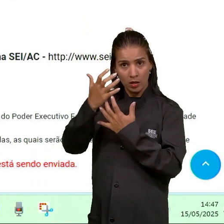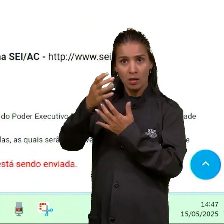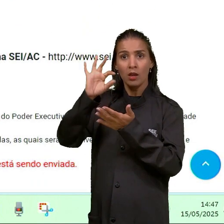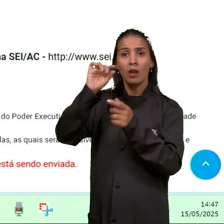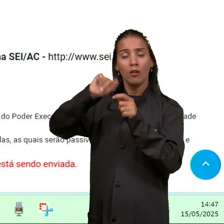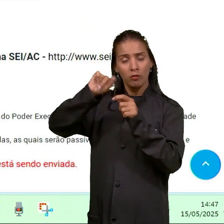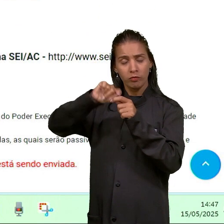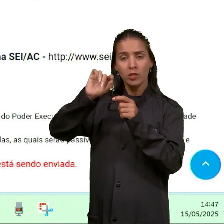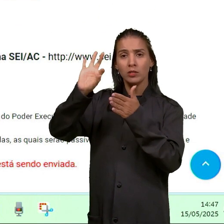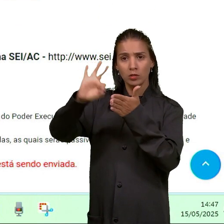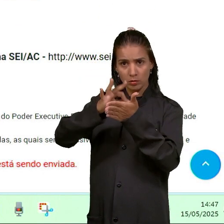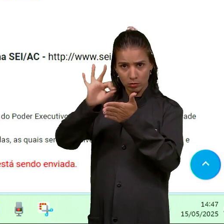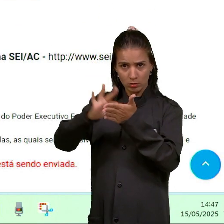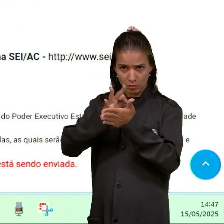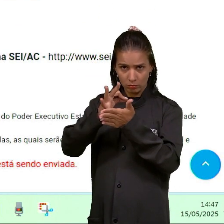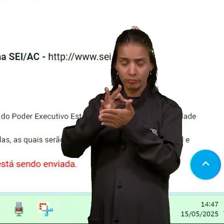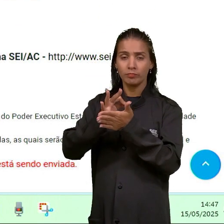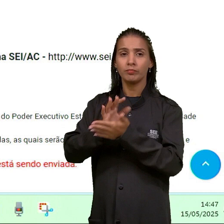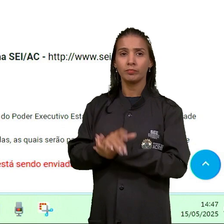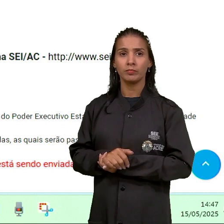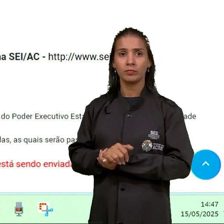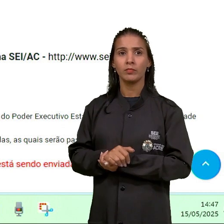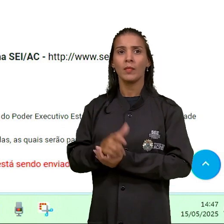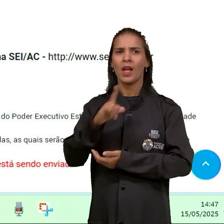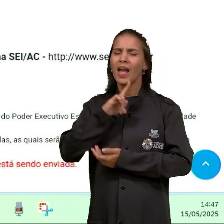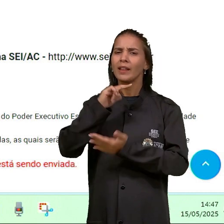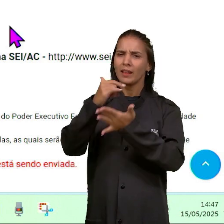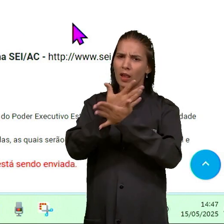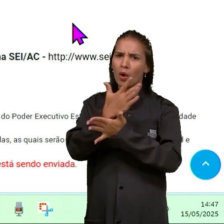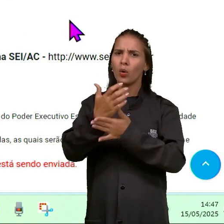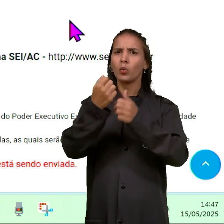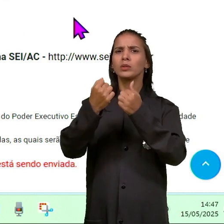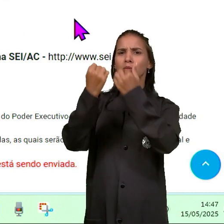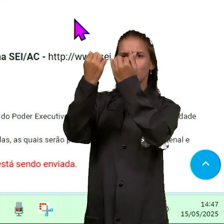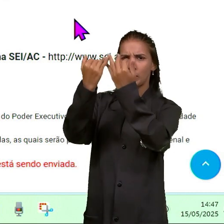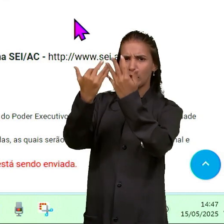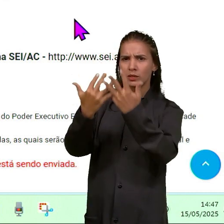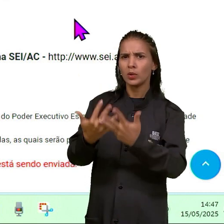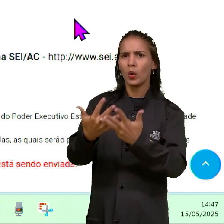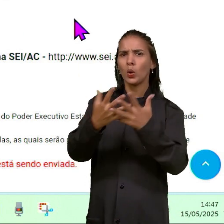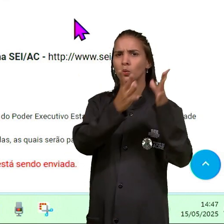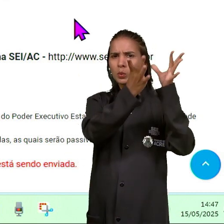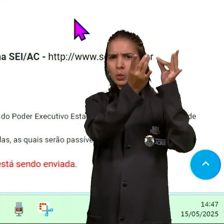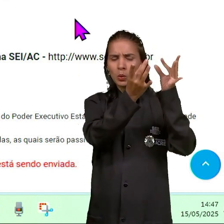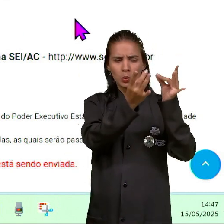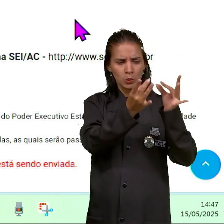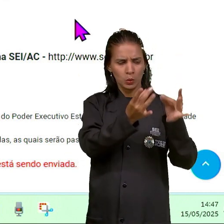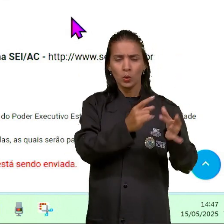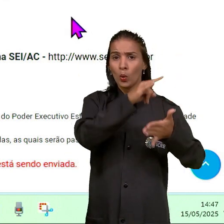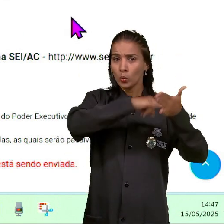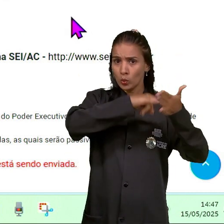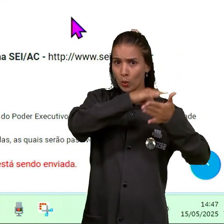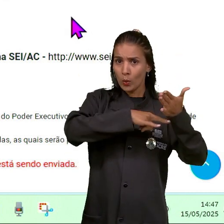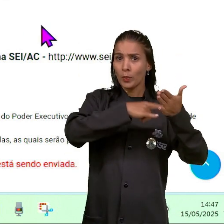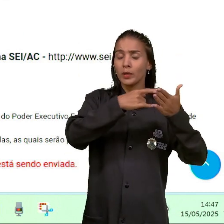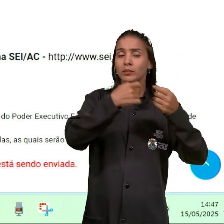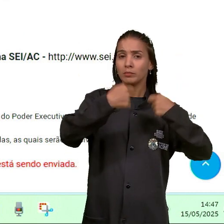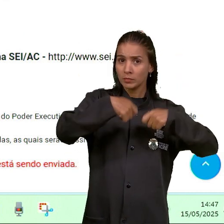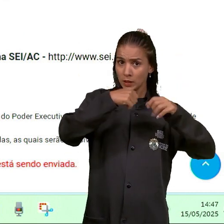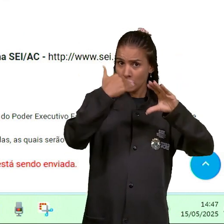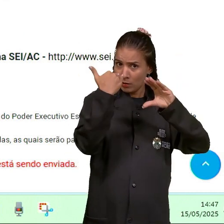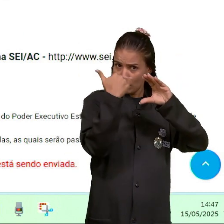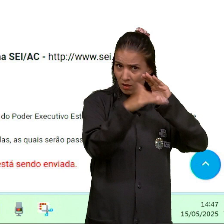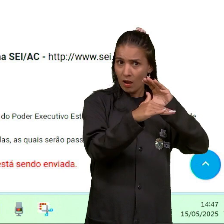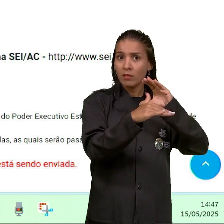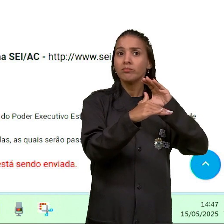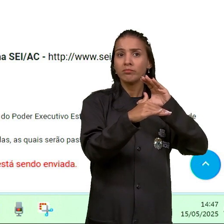fazer, tá? Toda a documentação que ela tem que dar, todo o documento que ela tem que entregar. E ela tem que mandar essa documentação